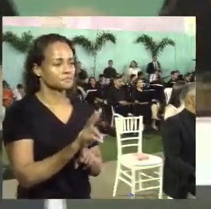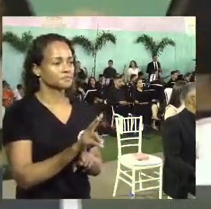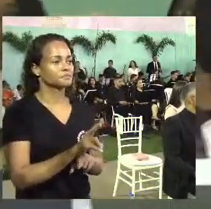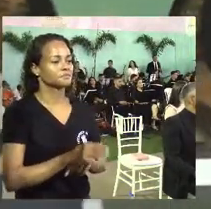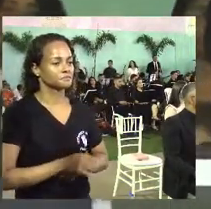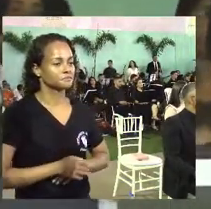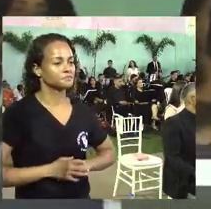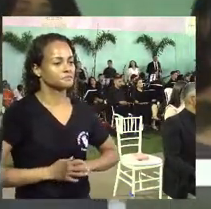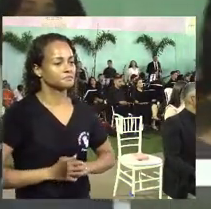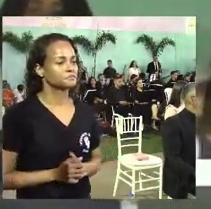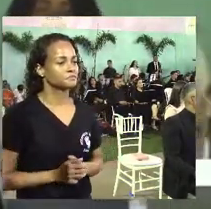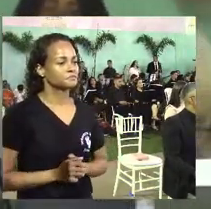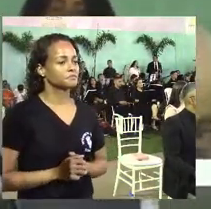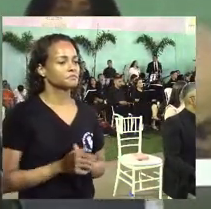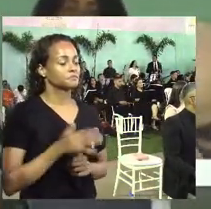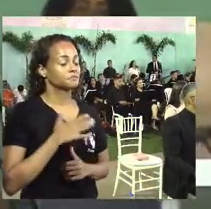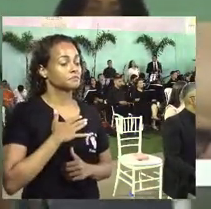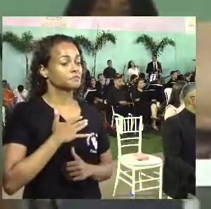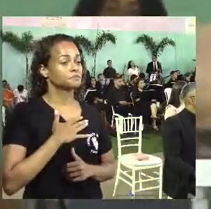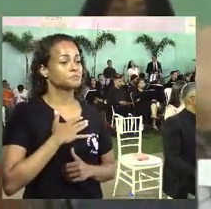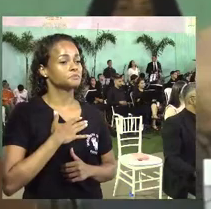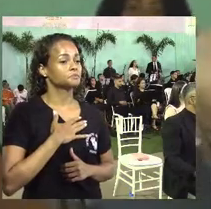nas mãos